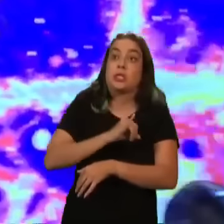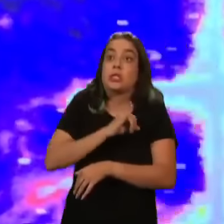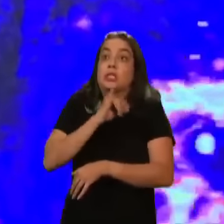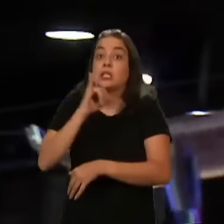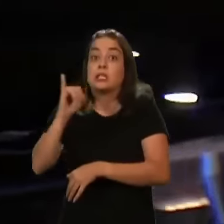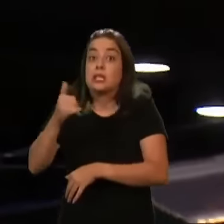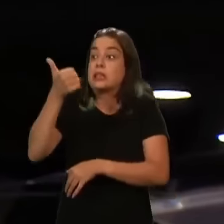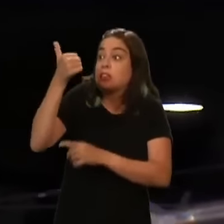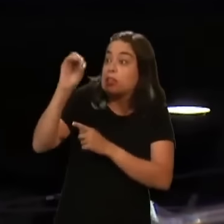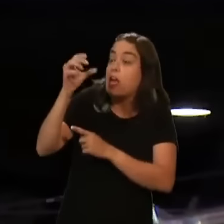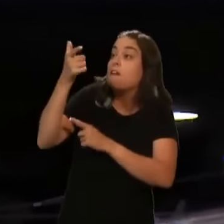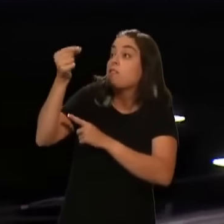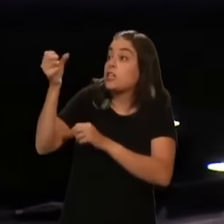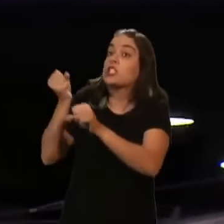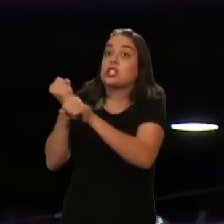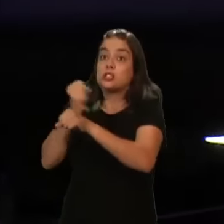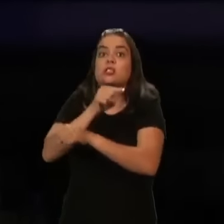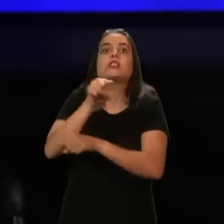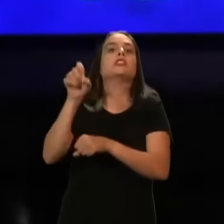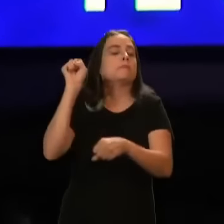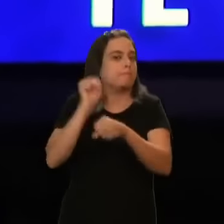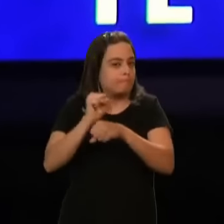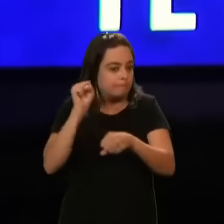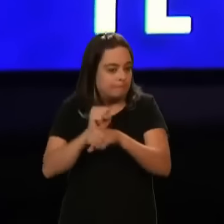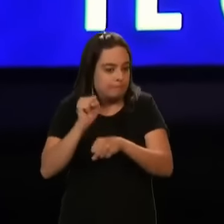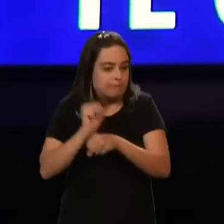10, 20 anos, é 10, 20 anos.